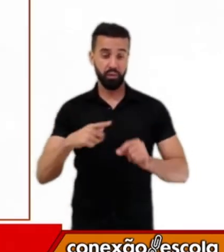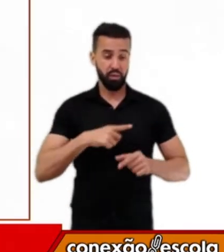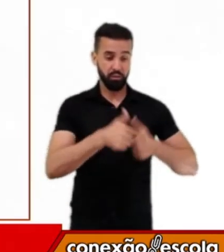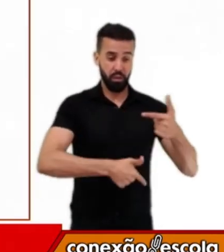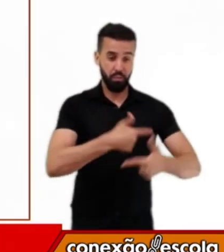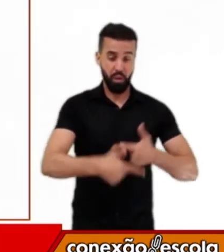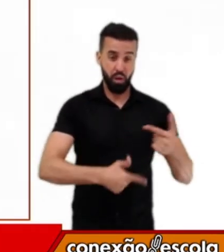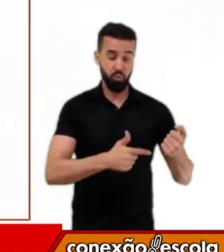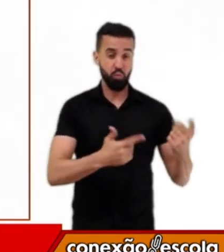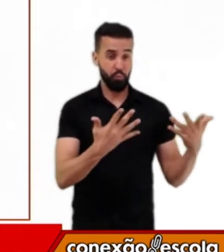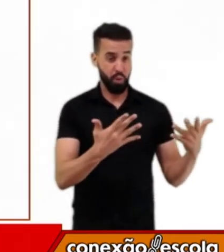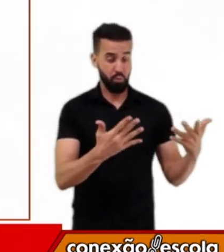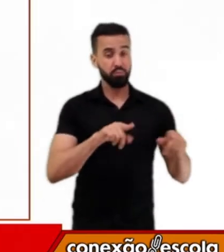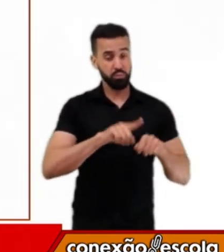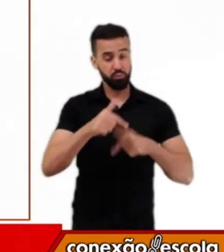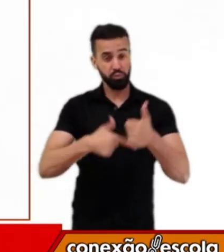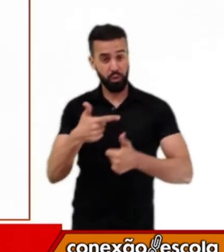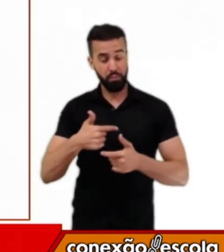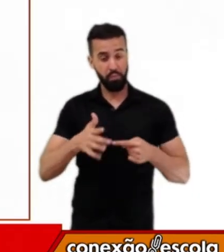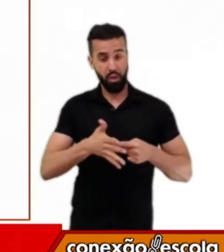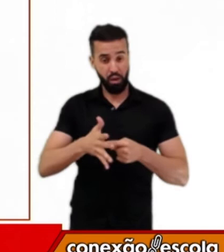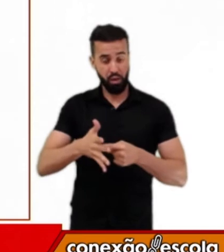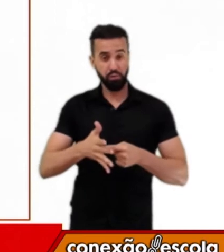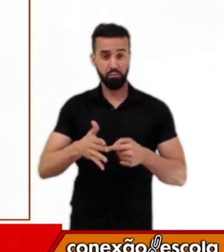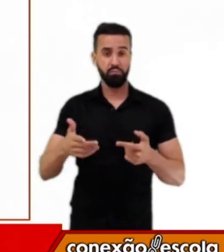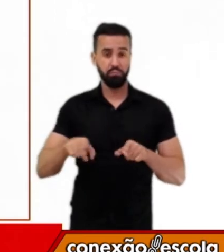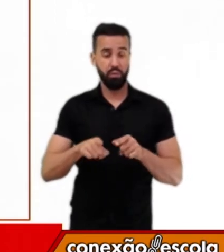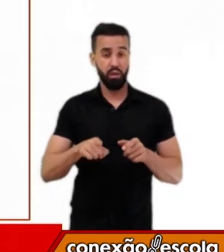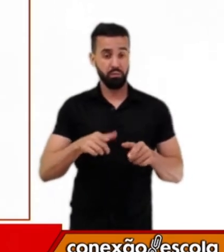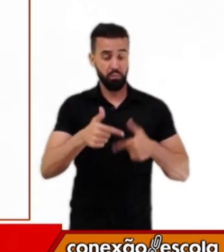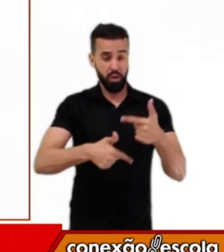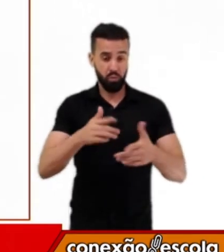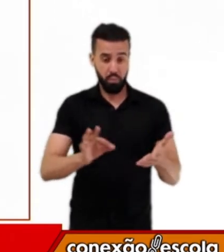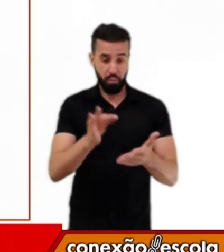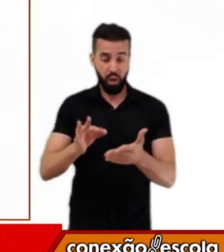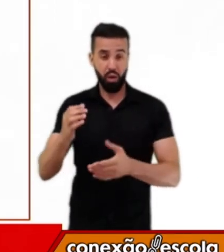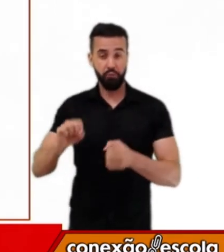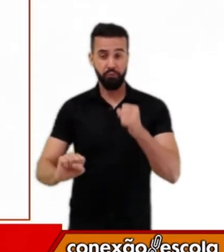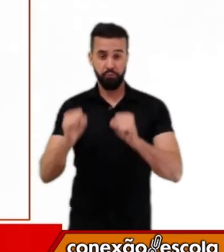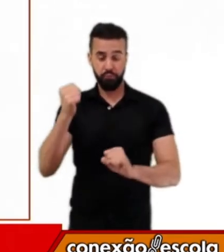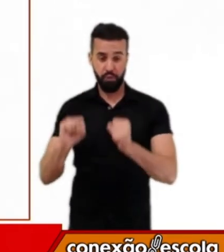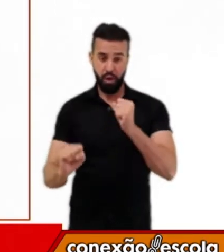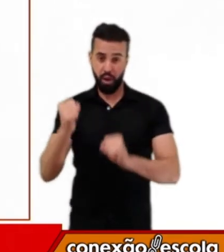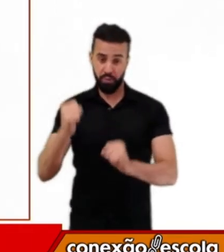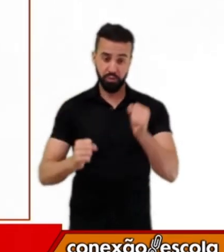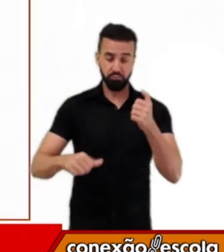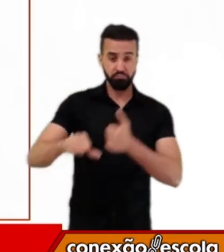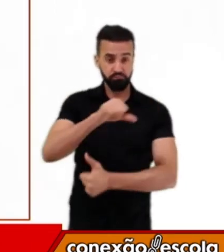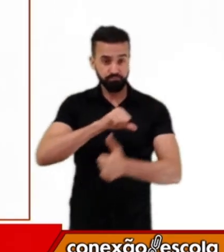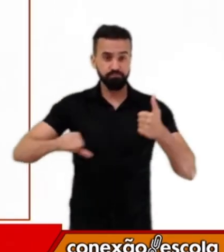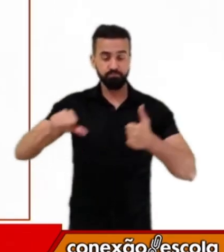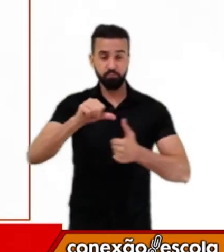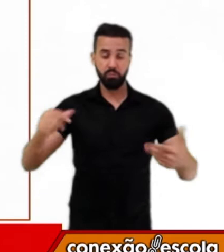pela mecânica, da ferramenta pela máquina e da manufatura pela fábrica, e acontece justamente na Inglaterra